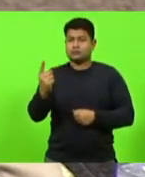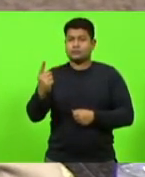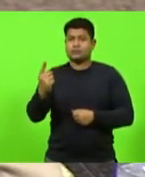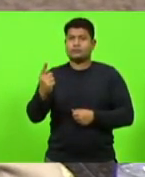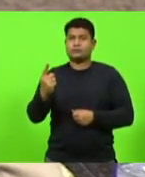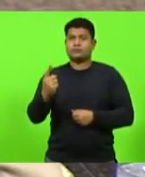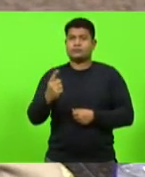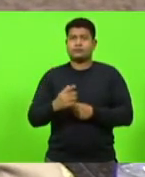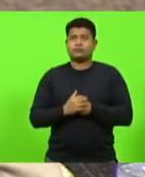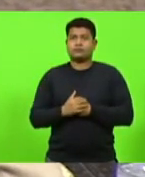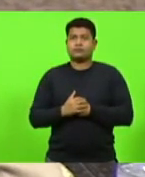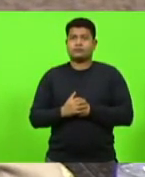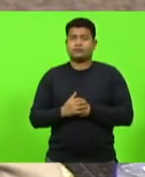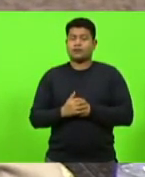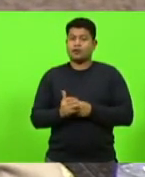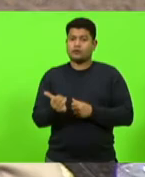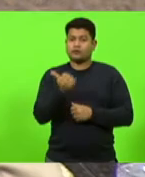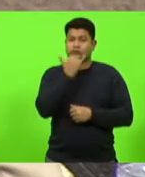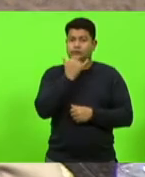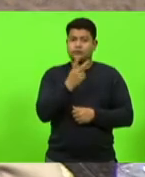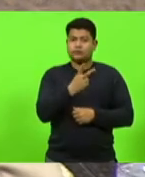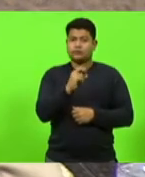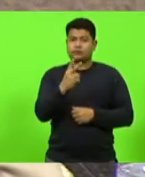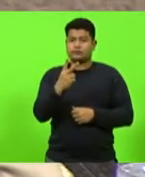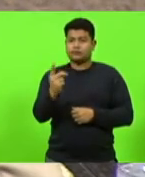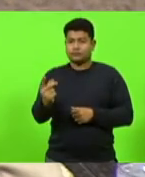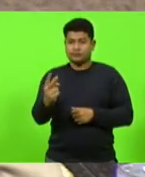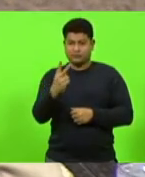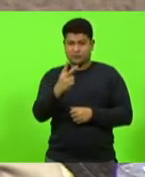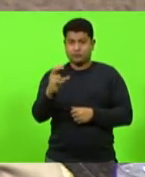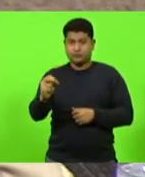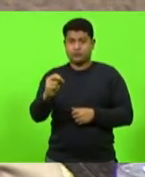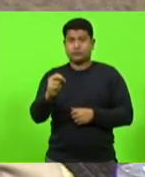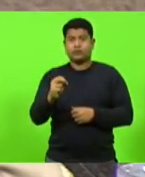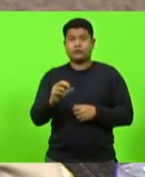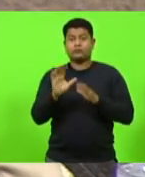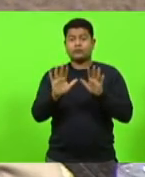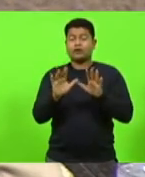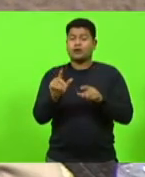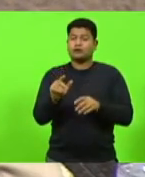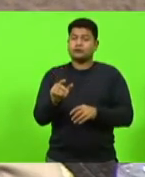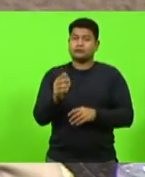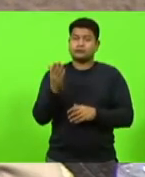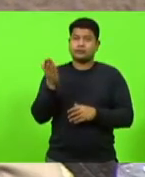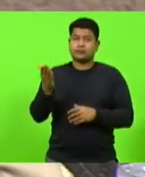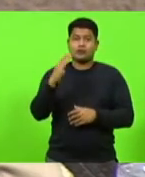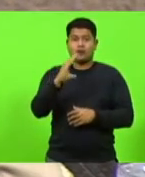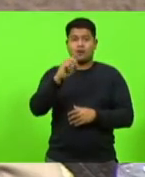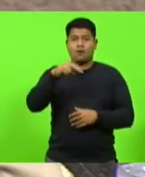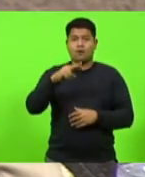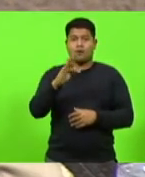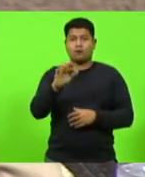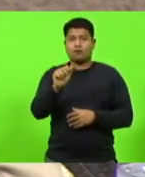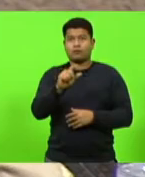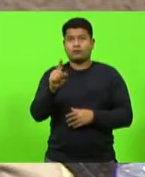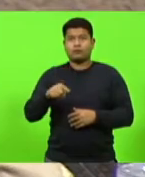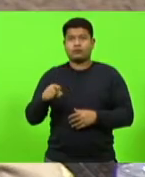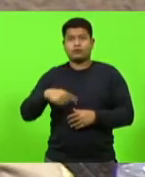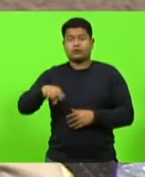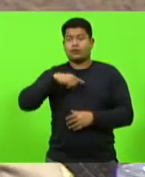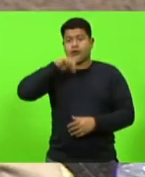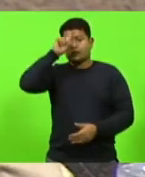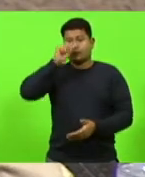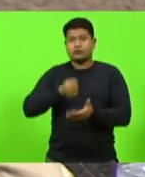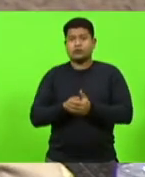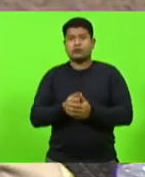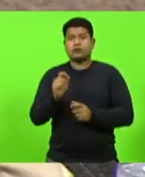2020. É isso. É, mas tudo bem, se já lá no Confas já definiu que é março, a gente pode